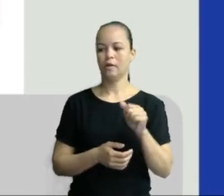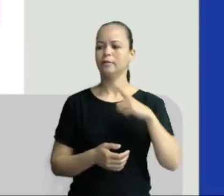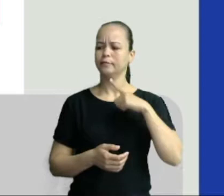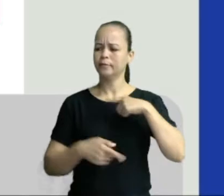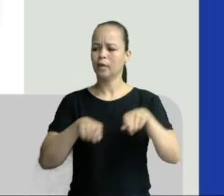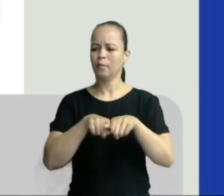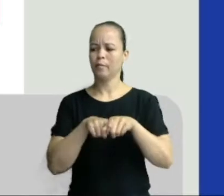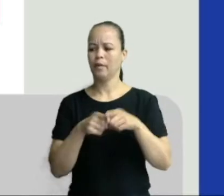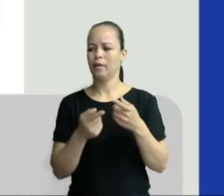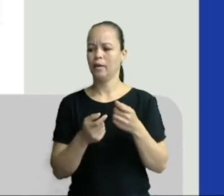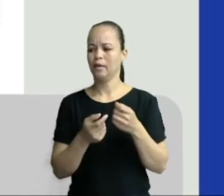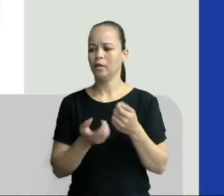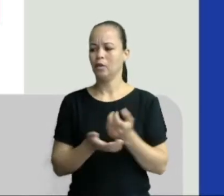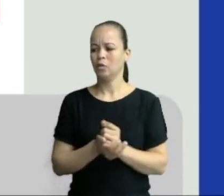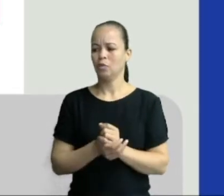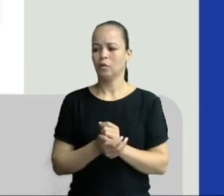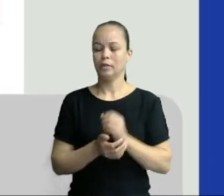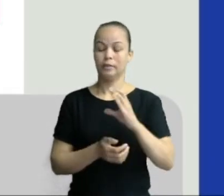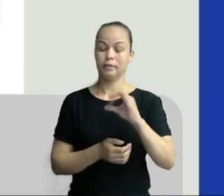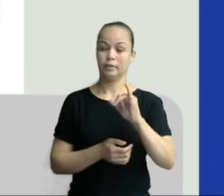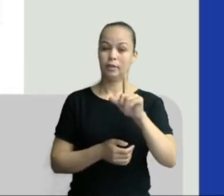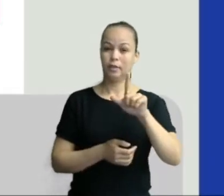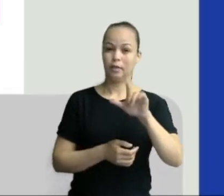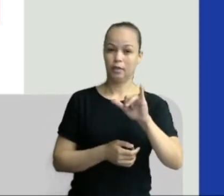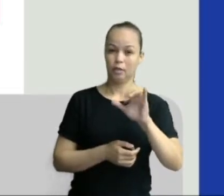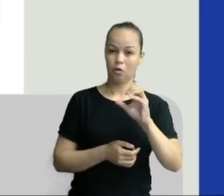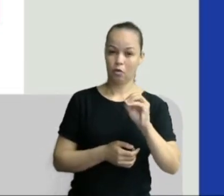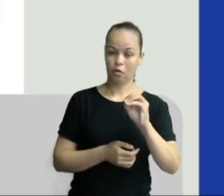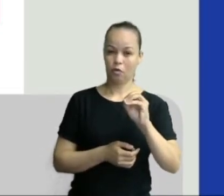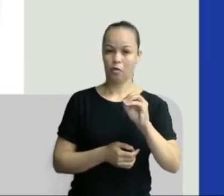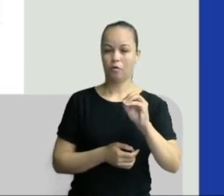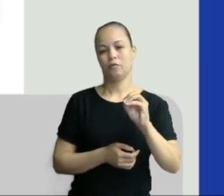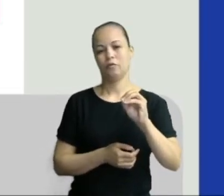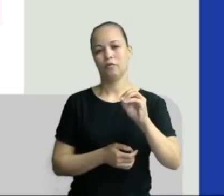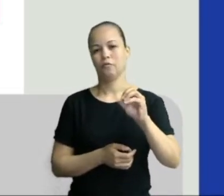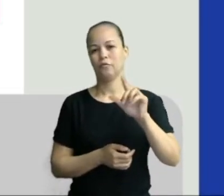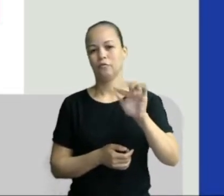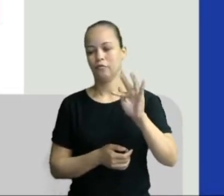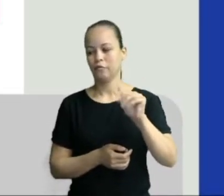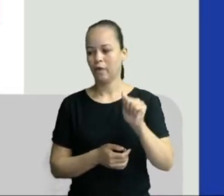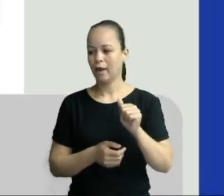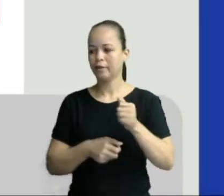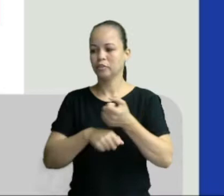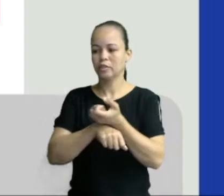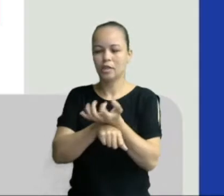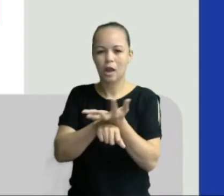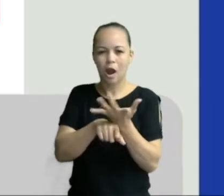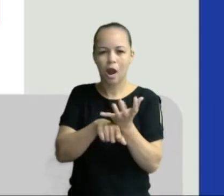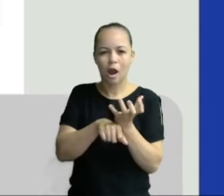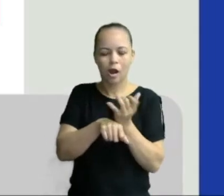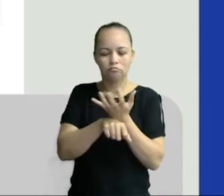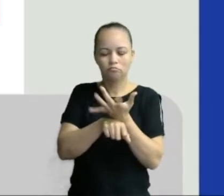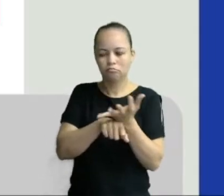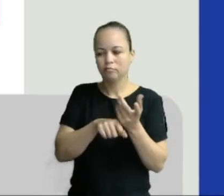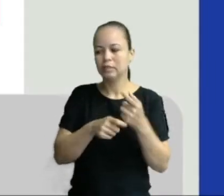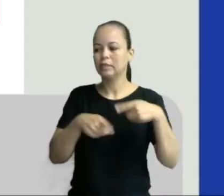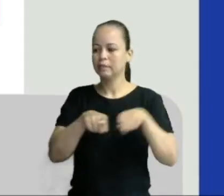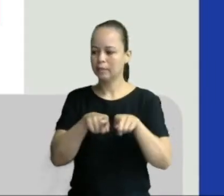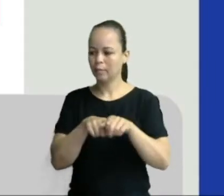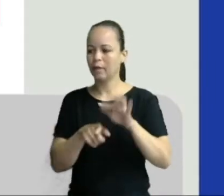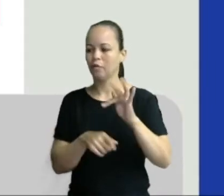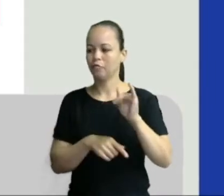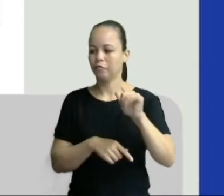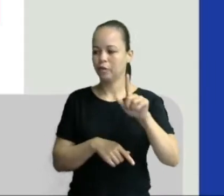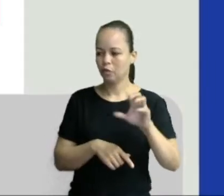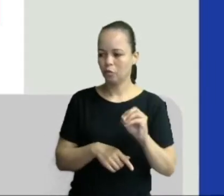flagelo. A gente tem essa outra aqui que é ciliófora, que apresenta cílios. E a gente tem essa estrutura aqui que é esporozoa, que apresenta